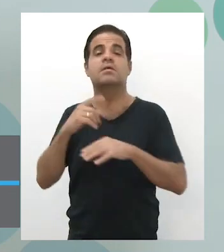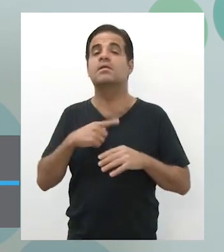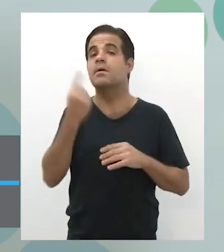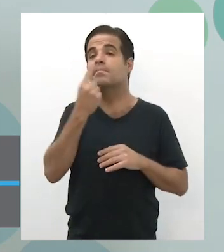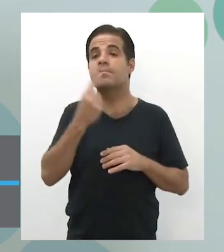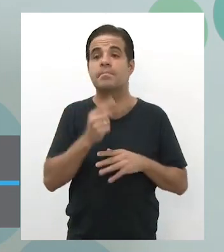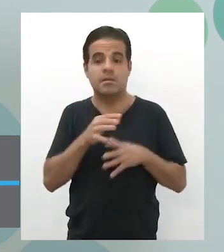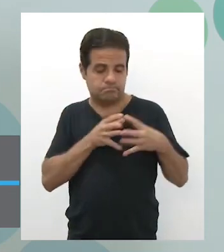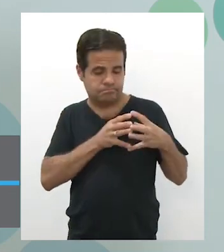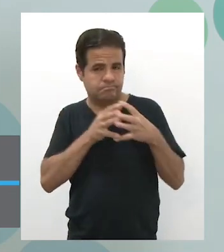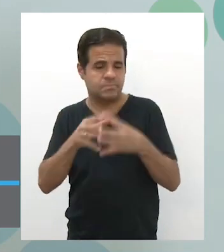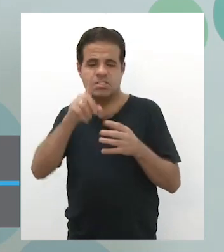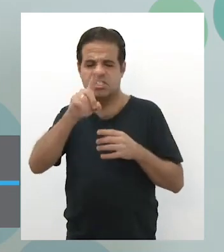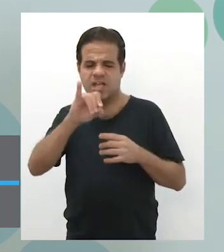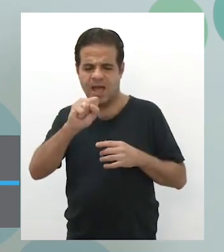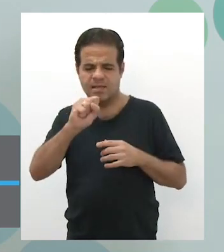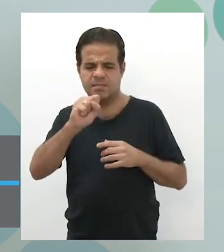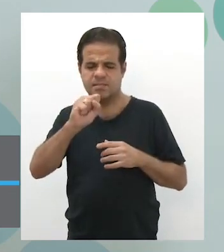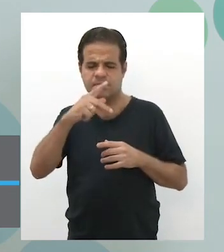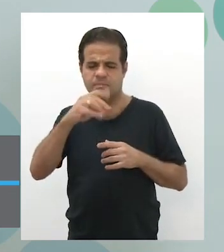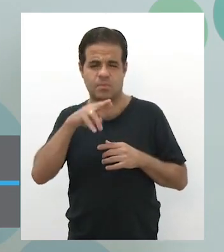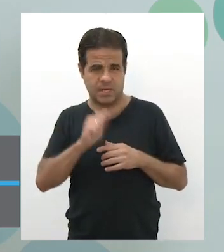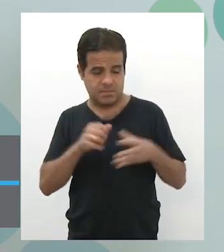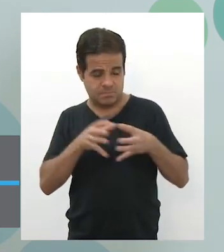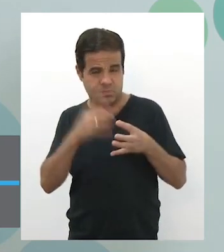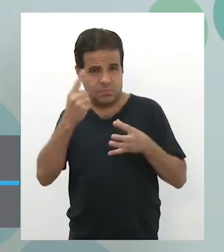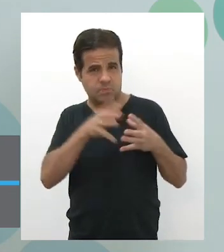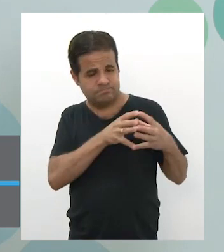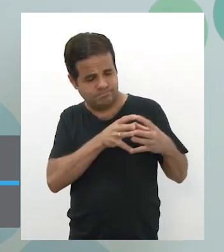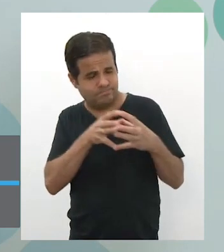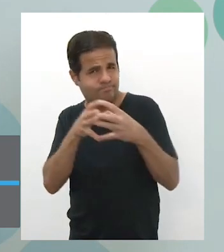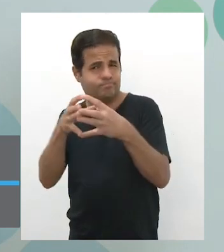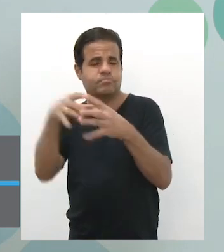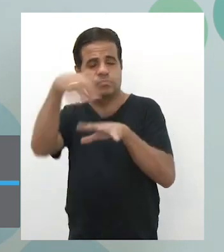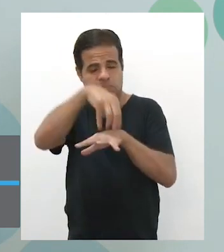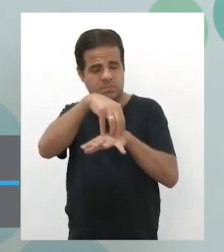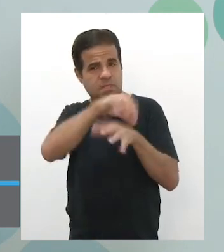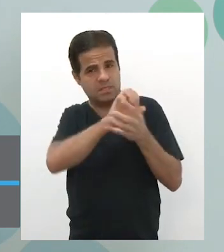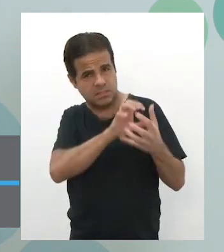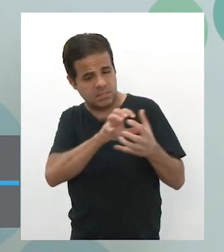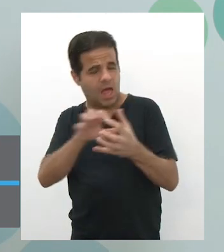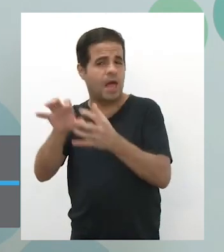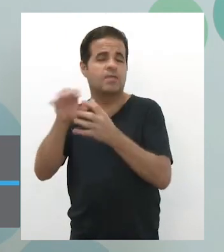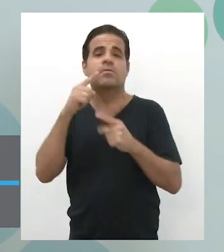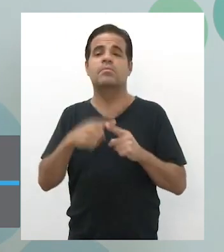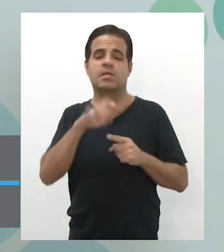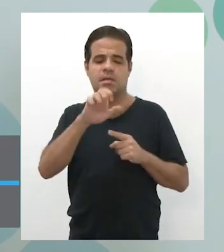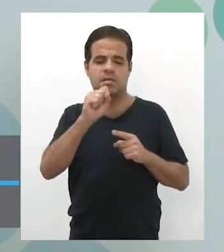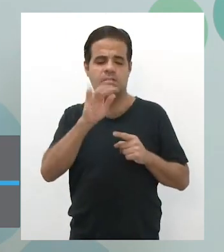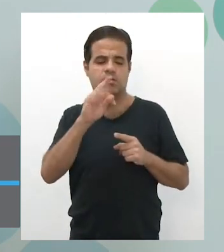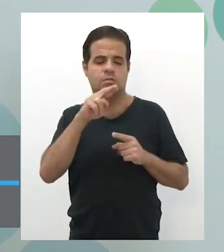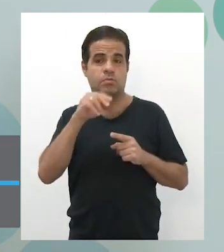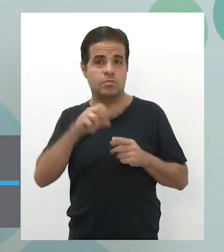primeira diáspora, quando esses povos, que são os italiotas, eles precisam sair ali do centro, porque os etruscos estavam